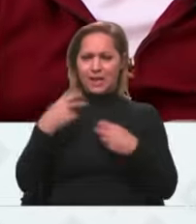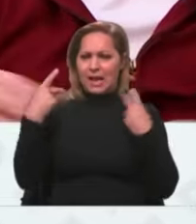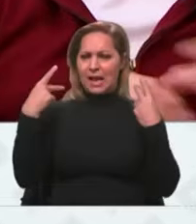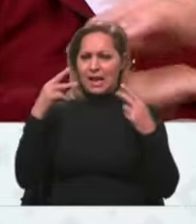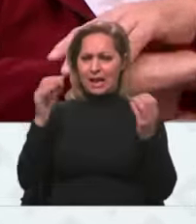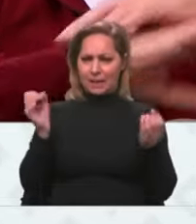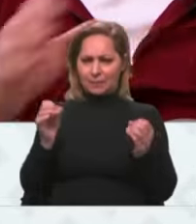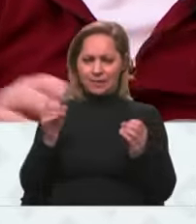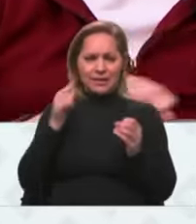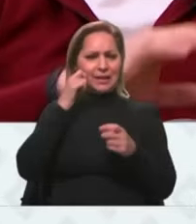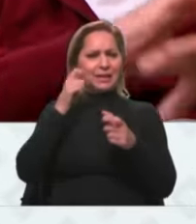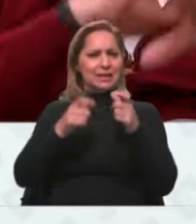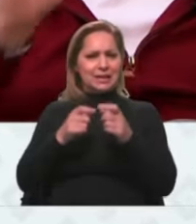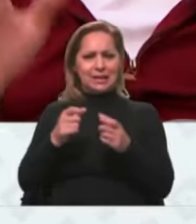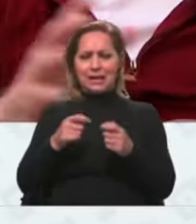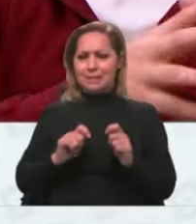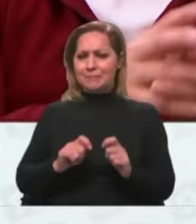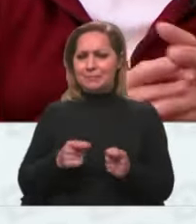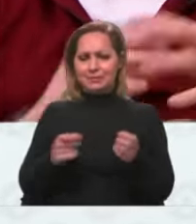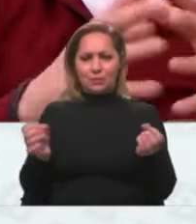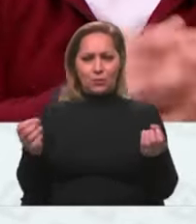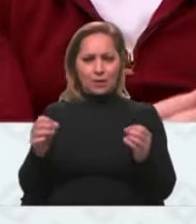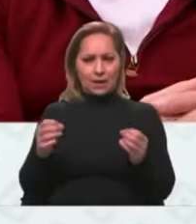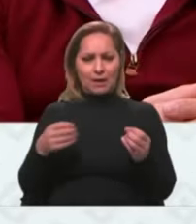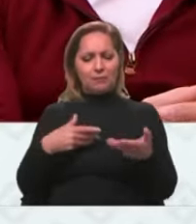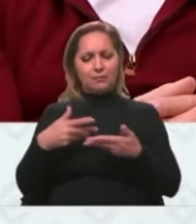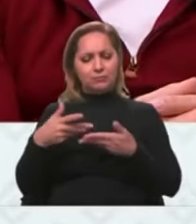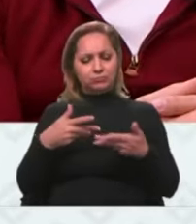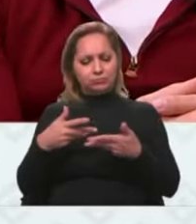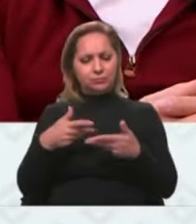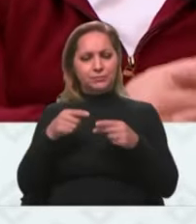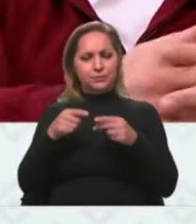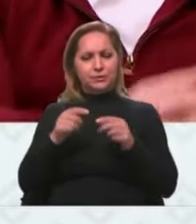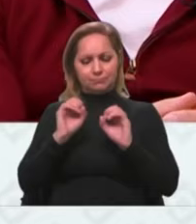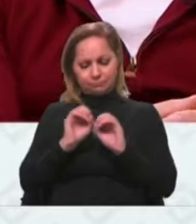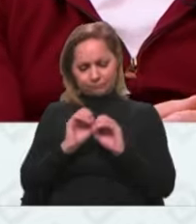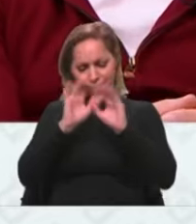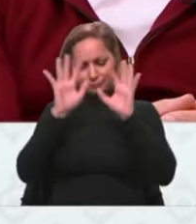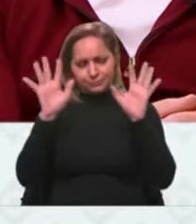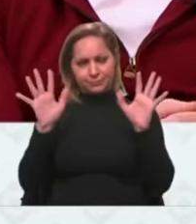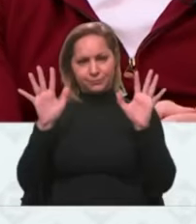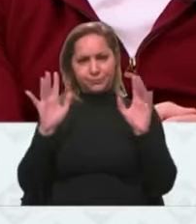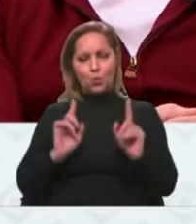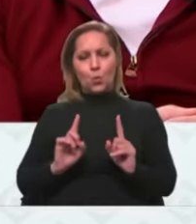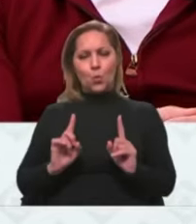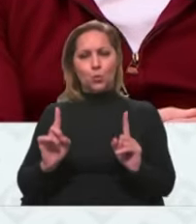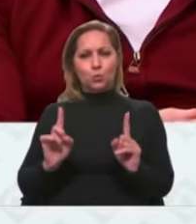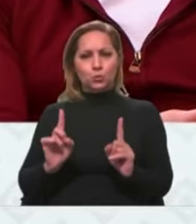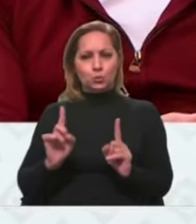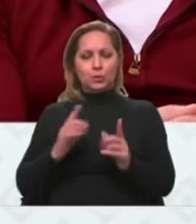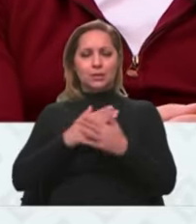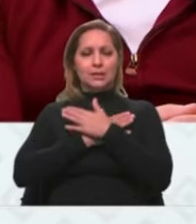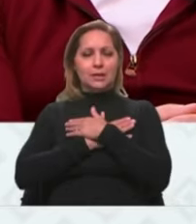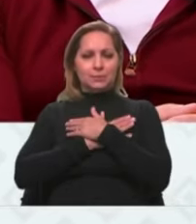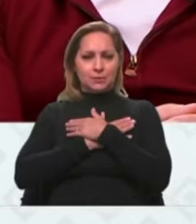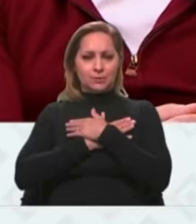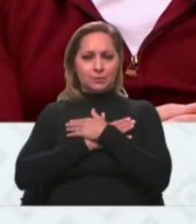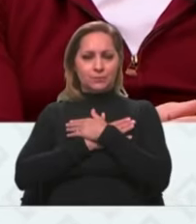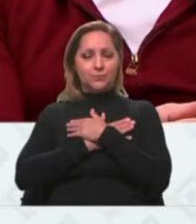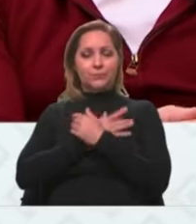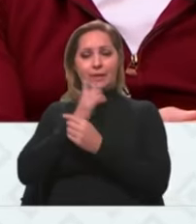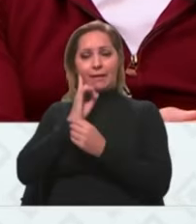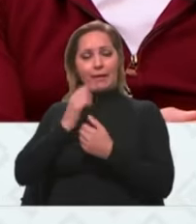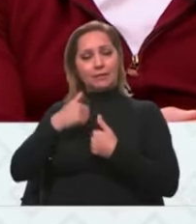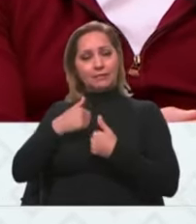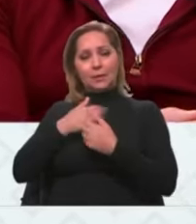sem ninguém, sem pressões. E pronto, e a gente chegámos à conclusão que vamos ficar amigos. Claro. Ela vai ter aqui um